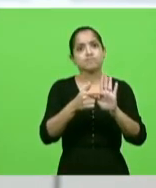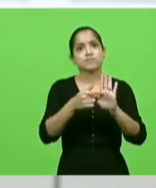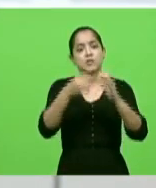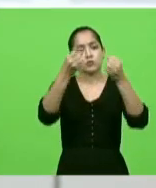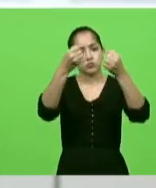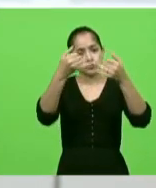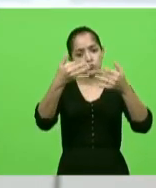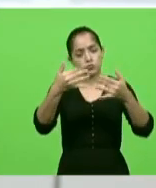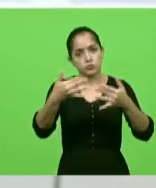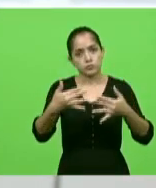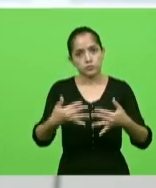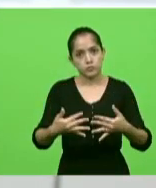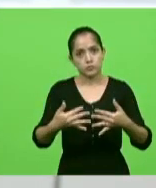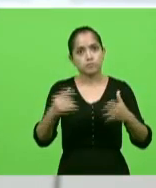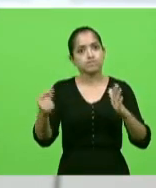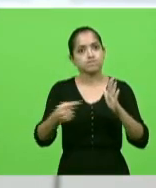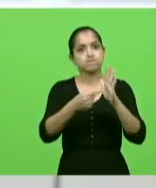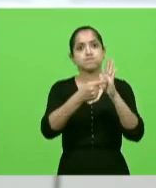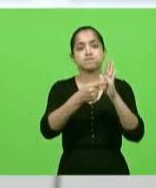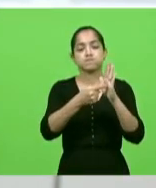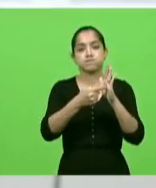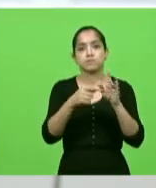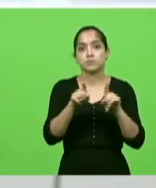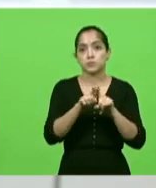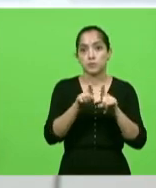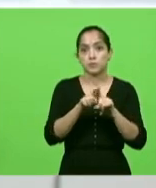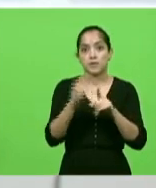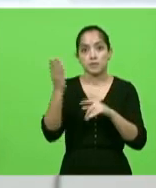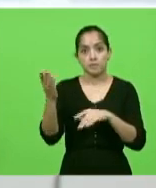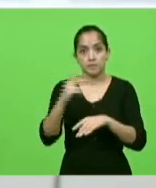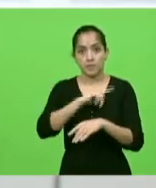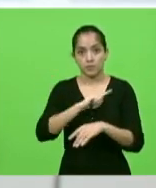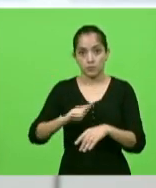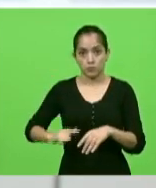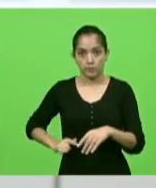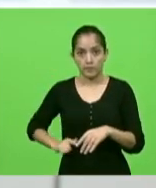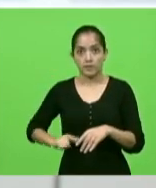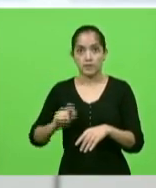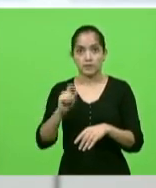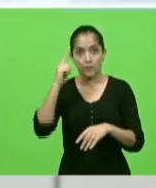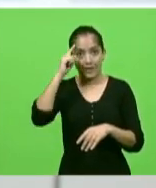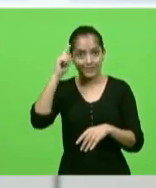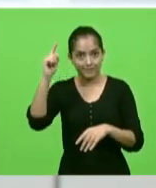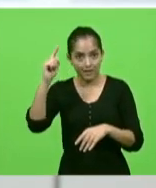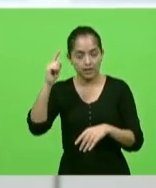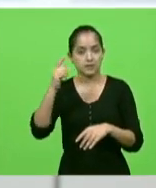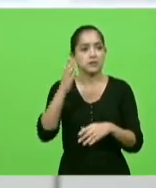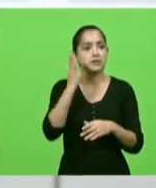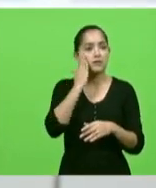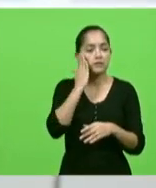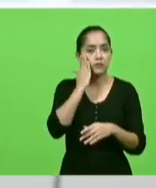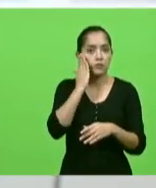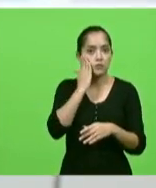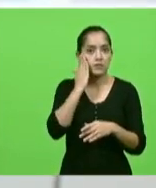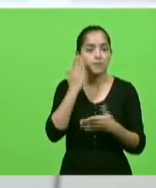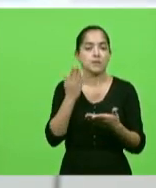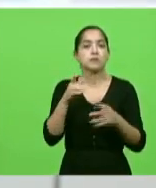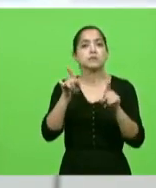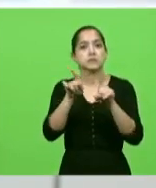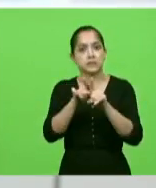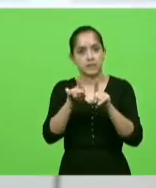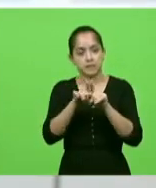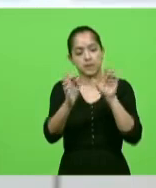EA discrepância de informações prestadas pelo Governador no tocante a data que tiveram conhecimento também